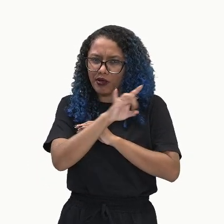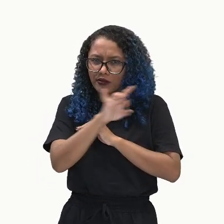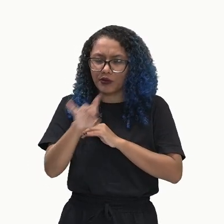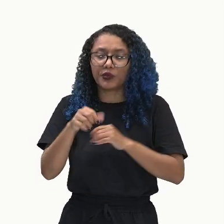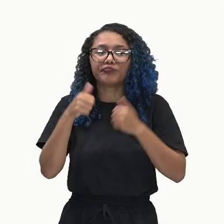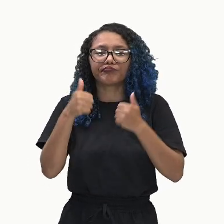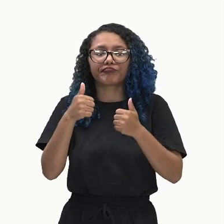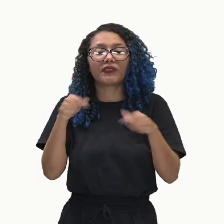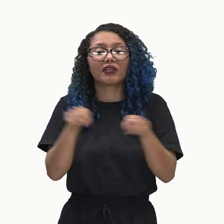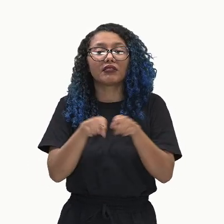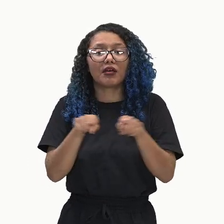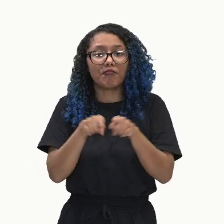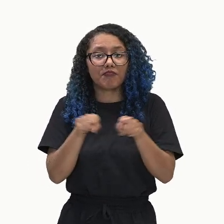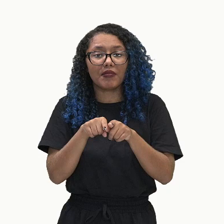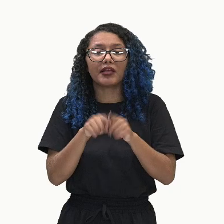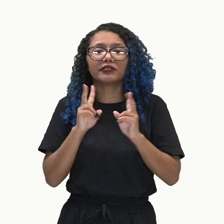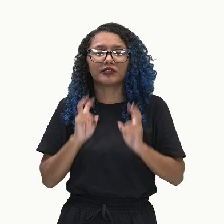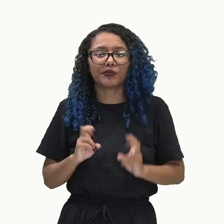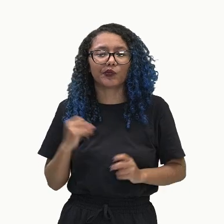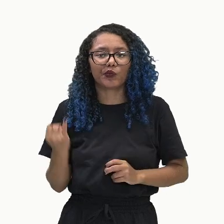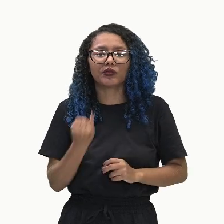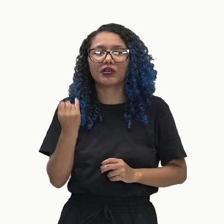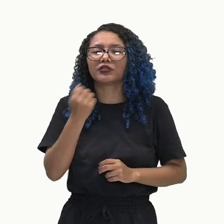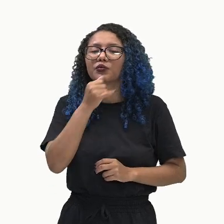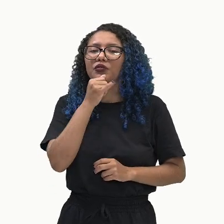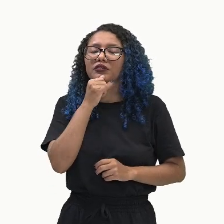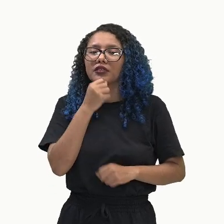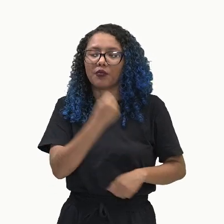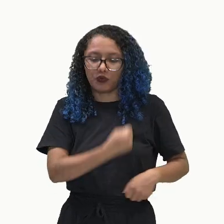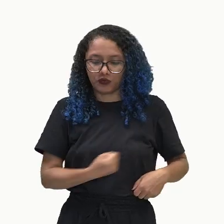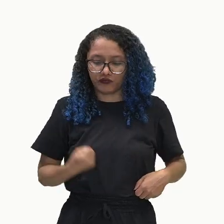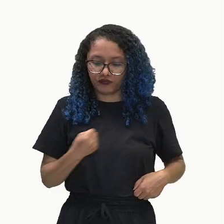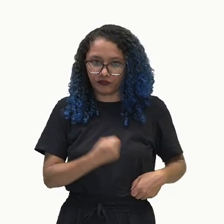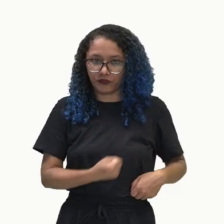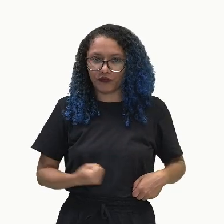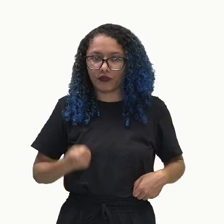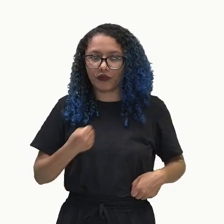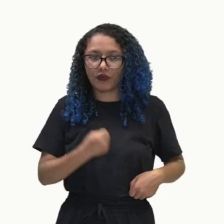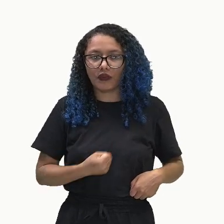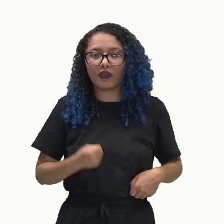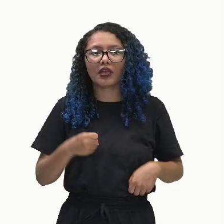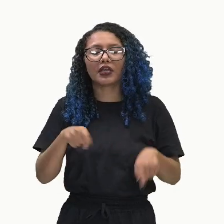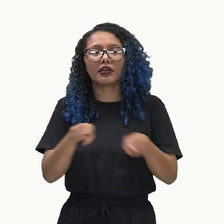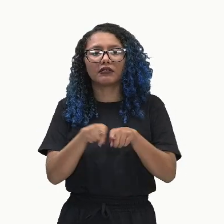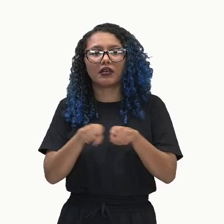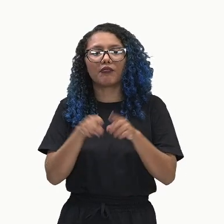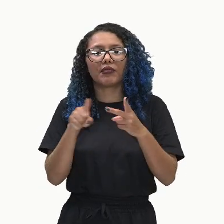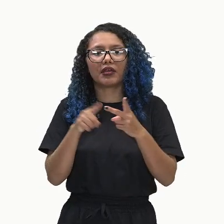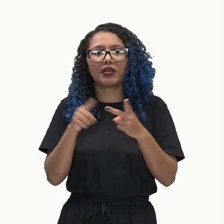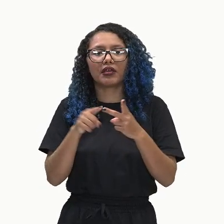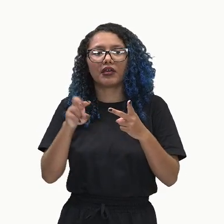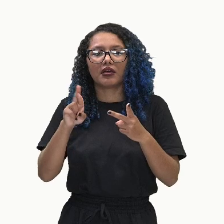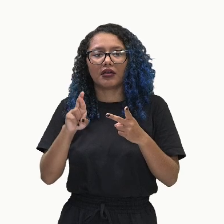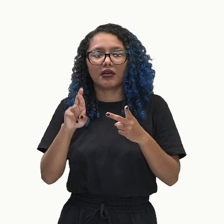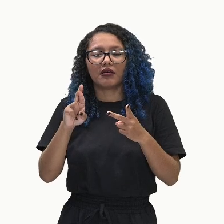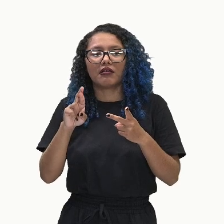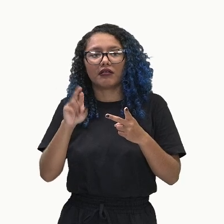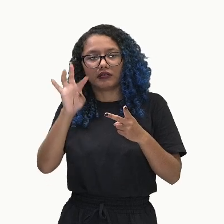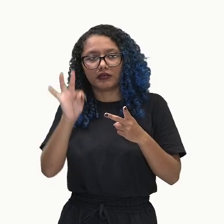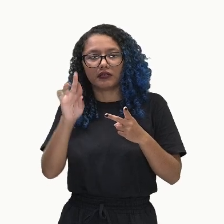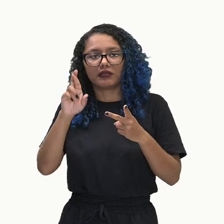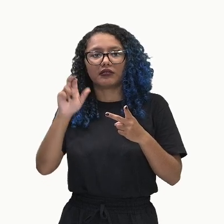exames importantíssimos, como o ultrassom morfológico e a translucência nucal.